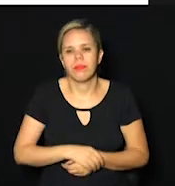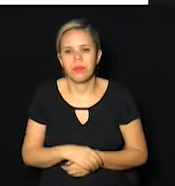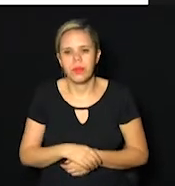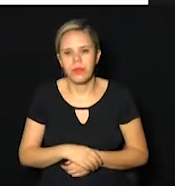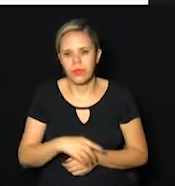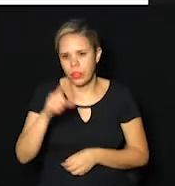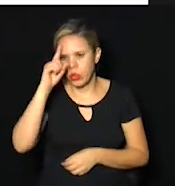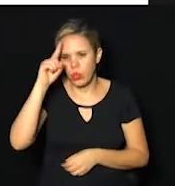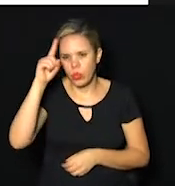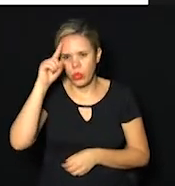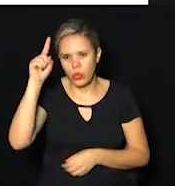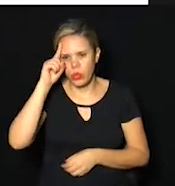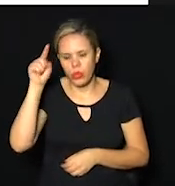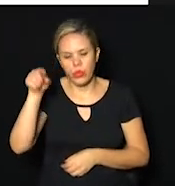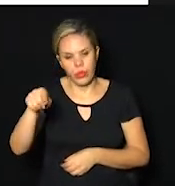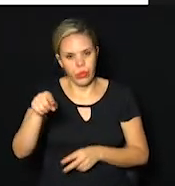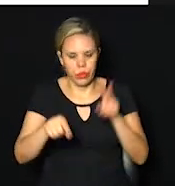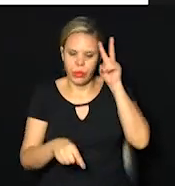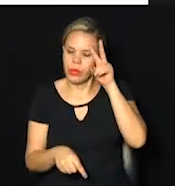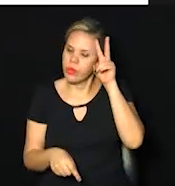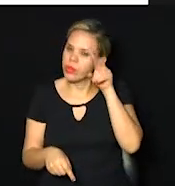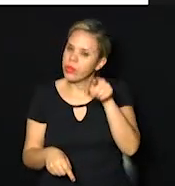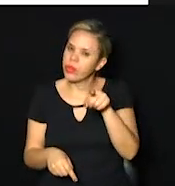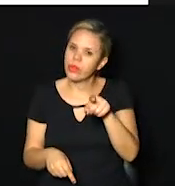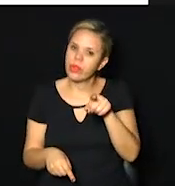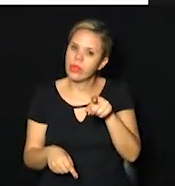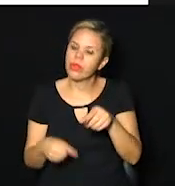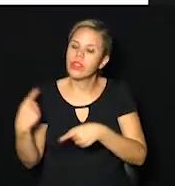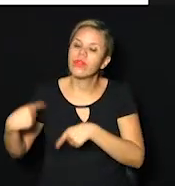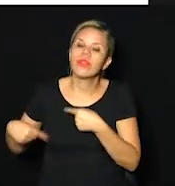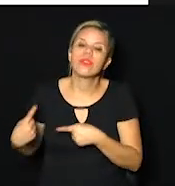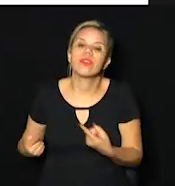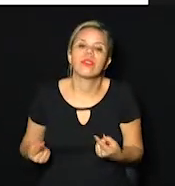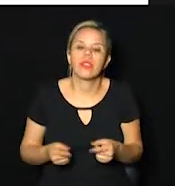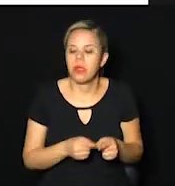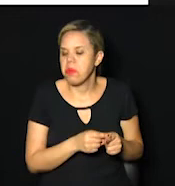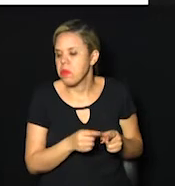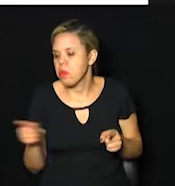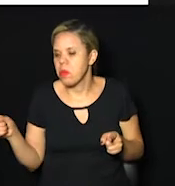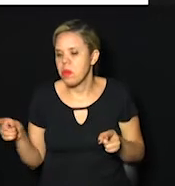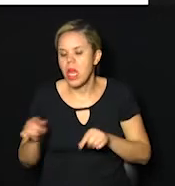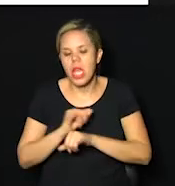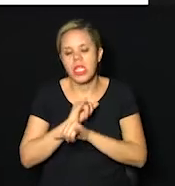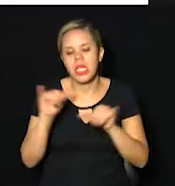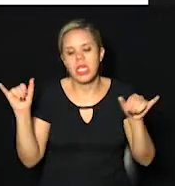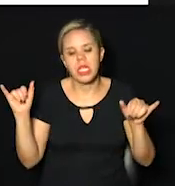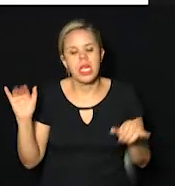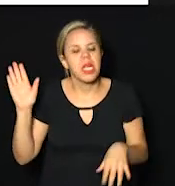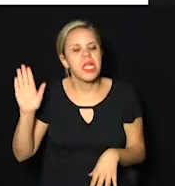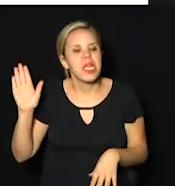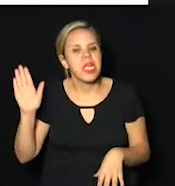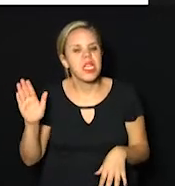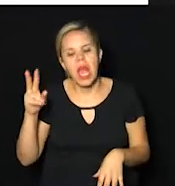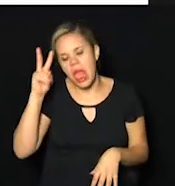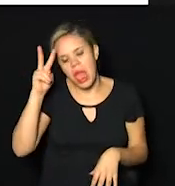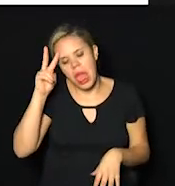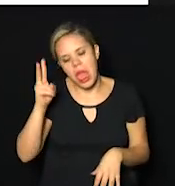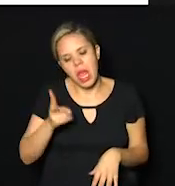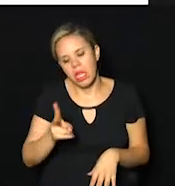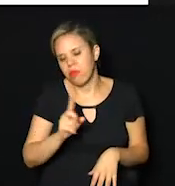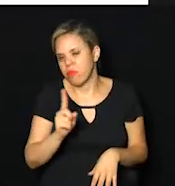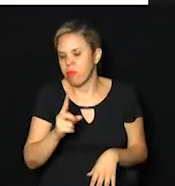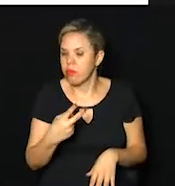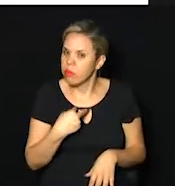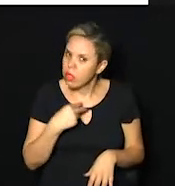dia, você tem que se lembrar por que você faz política. Mas durante a campanha não dá tempo de ficar lembrando toda hora. Dá sim, porque